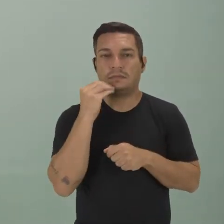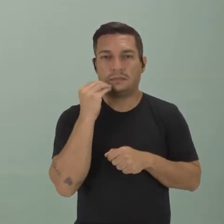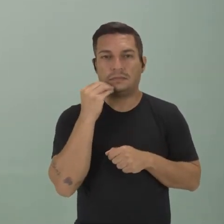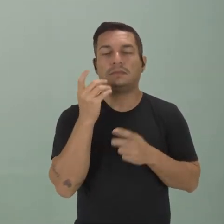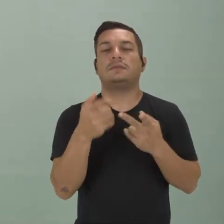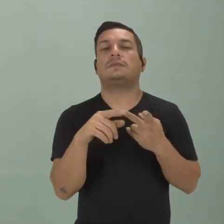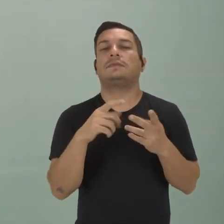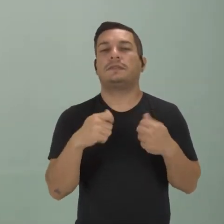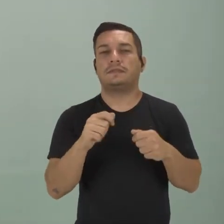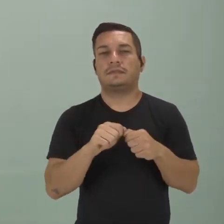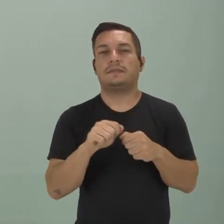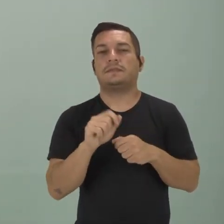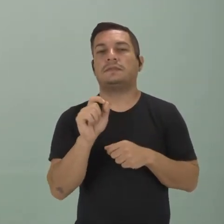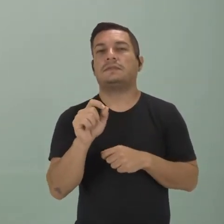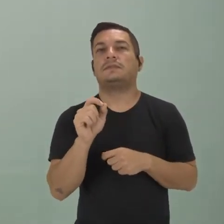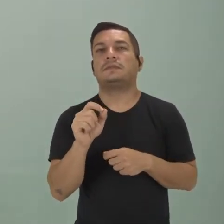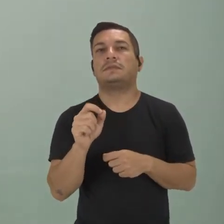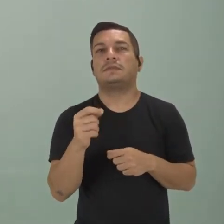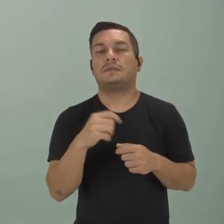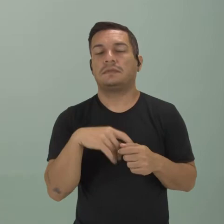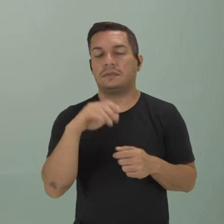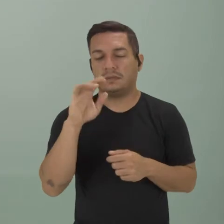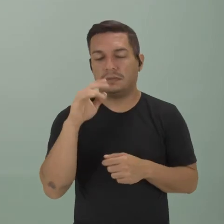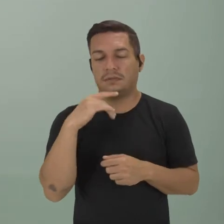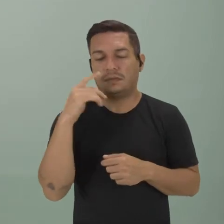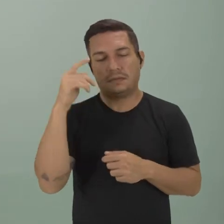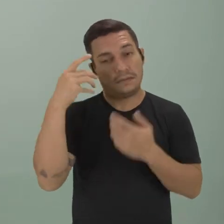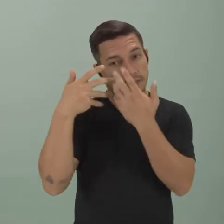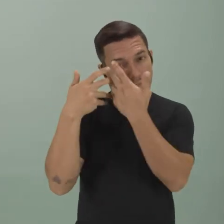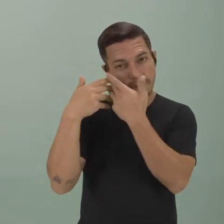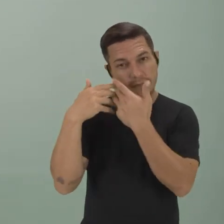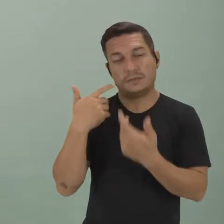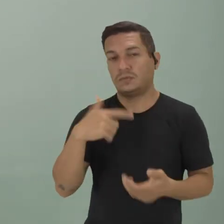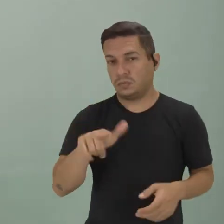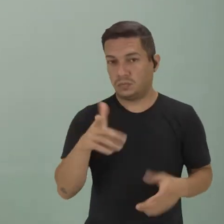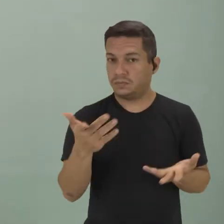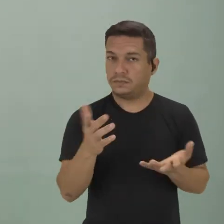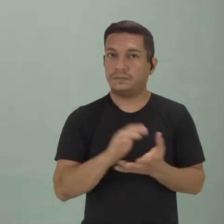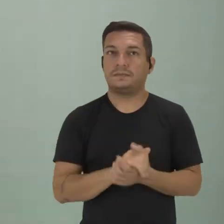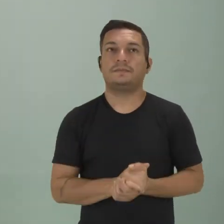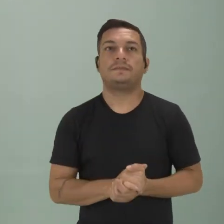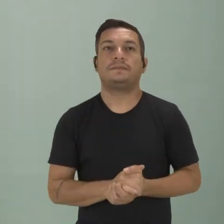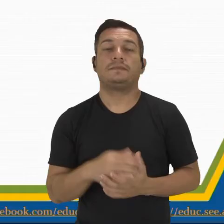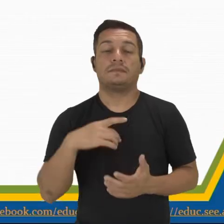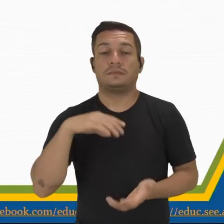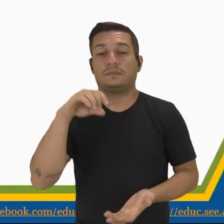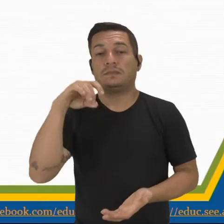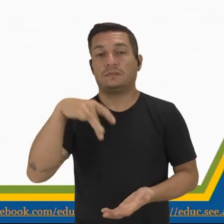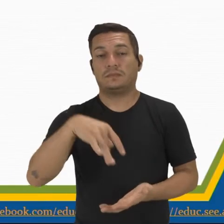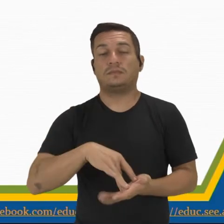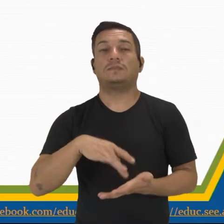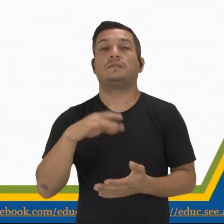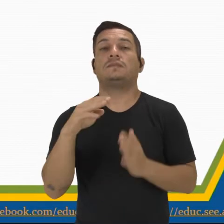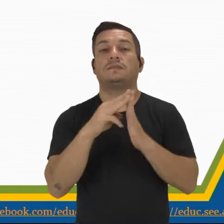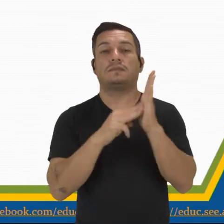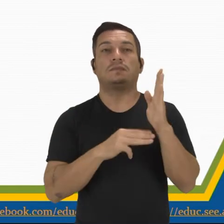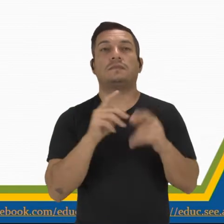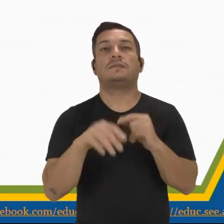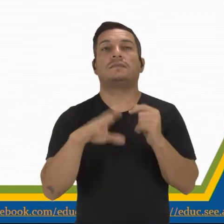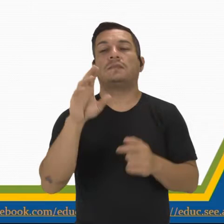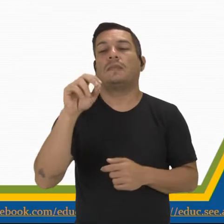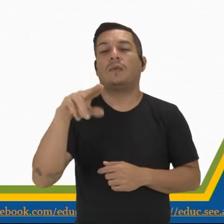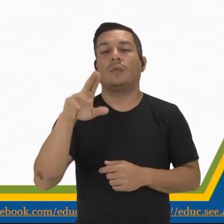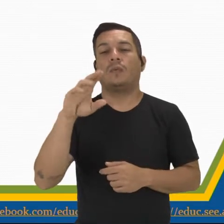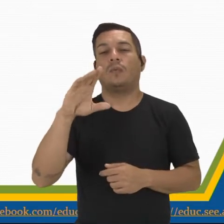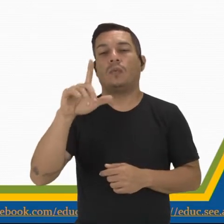refazer a experimentação, você precisa refazer as hipóteses. Tudo bem? E aí nós temos o método, que